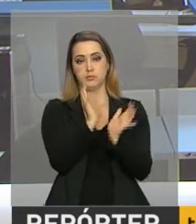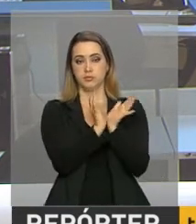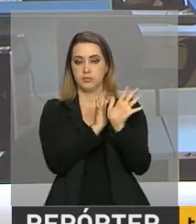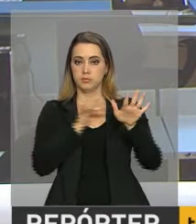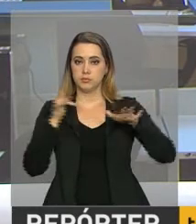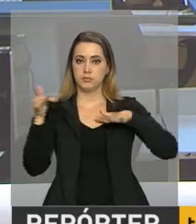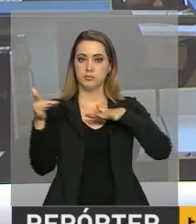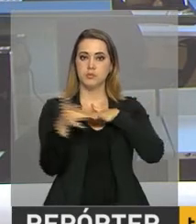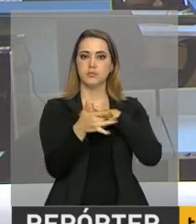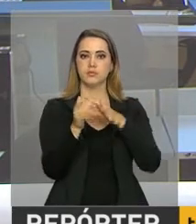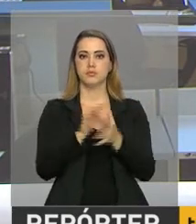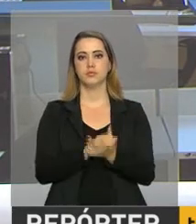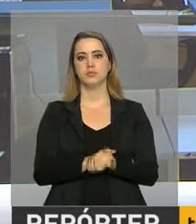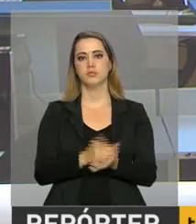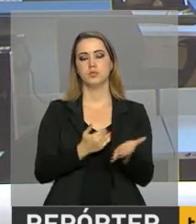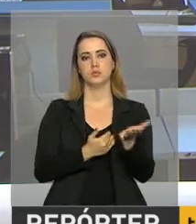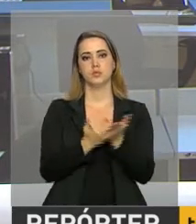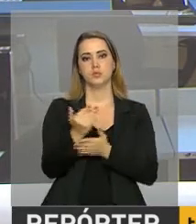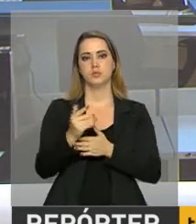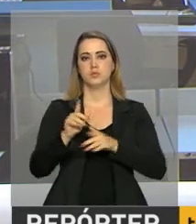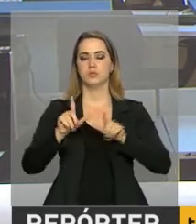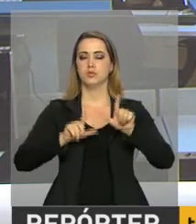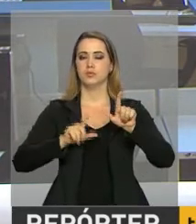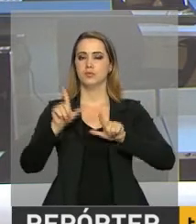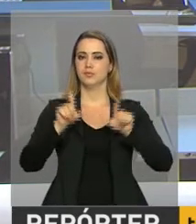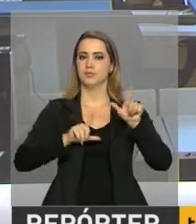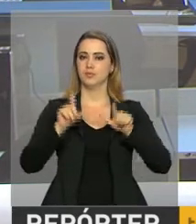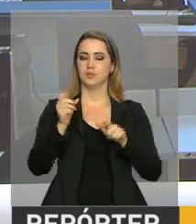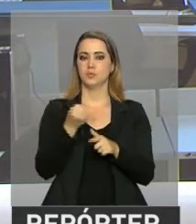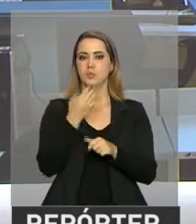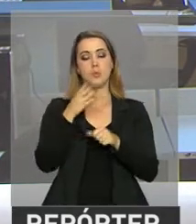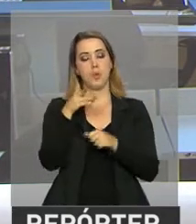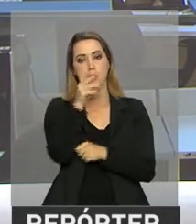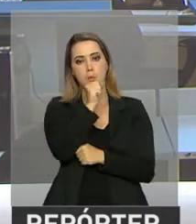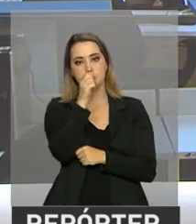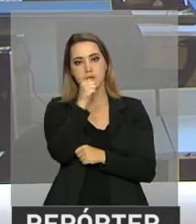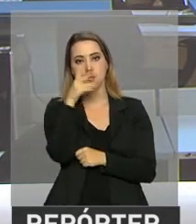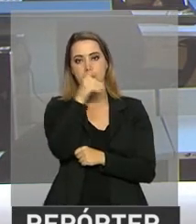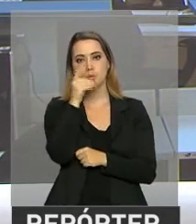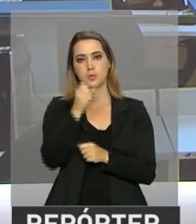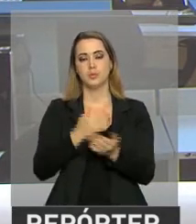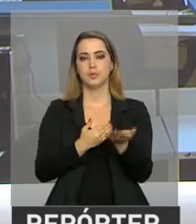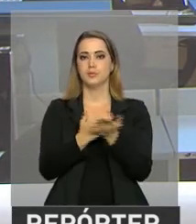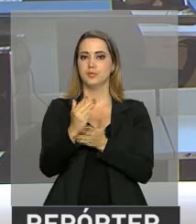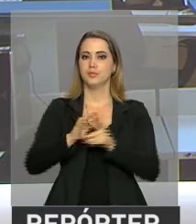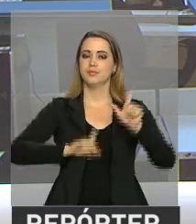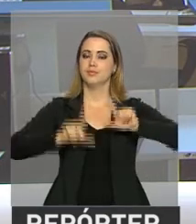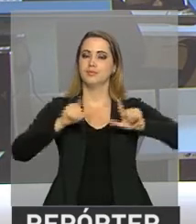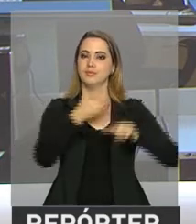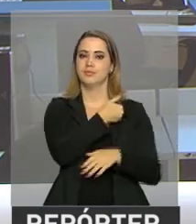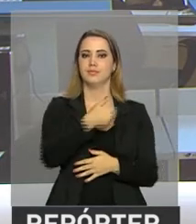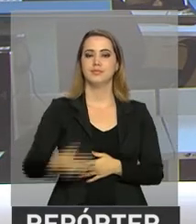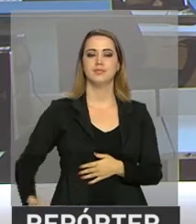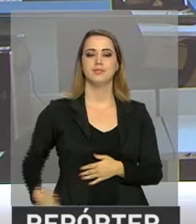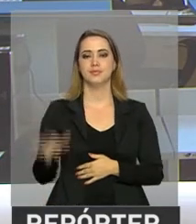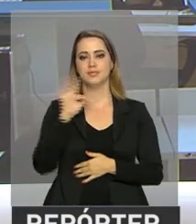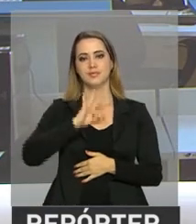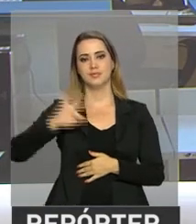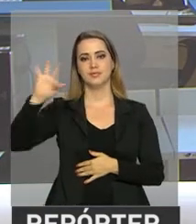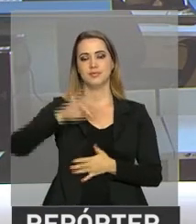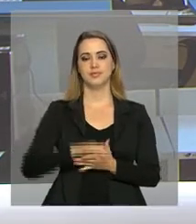novidades pelas nossas redes sociais uma boa noite pra você um ótimo fim de semana e continue com a gente aqui na nbr a tv do governo